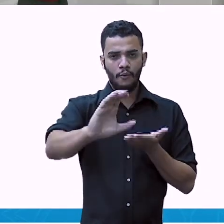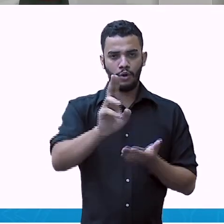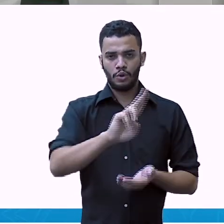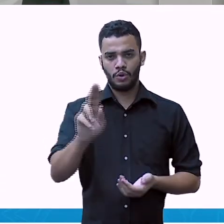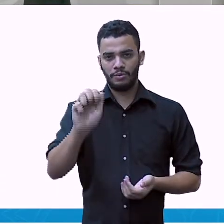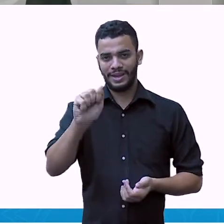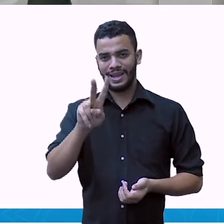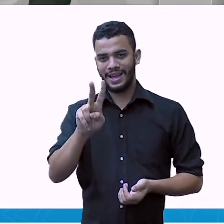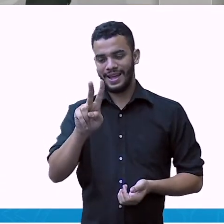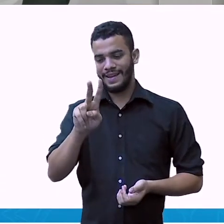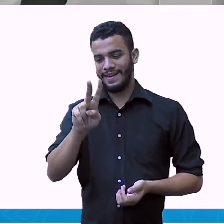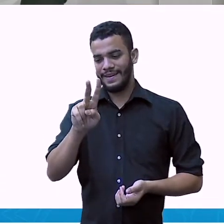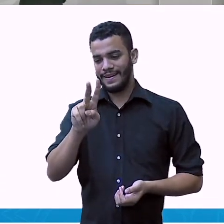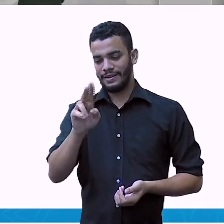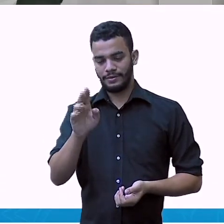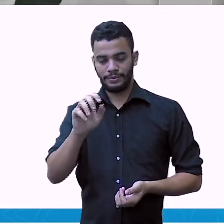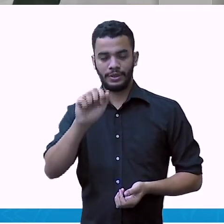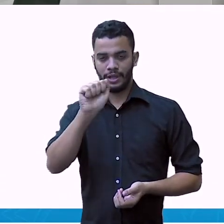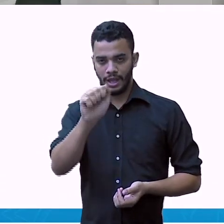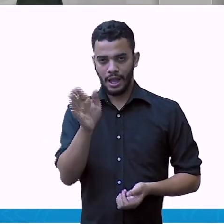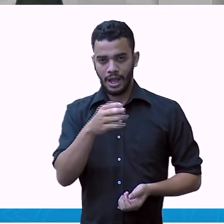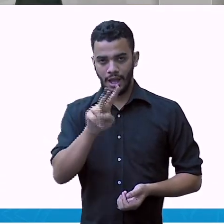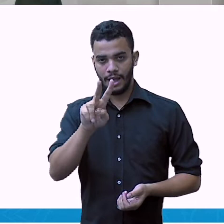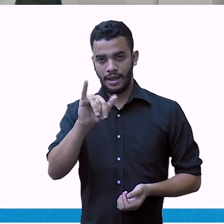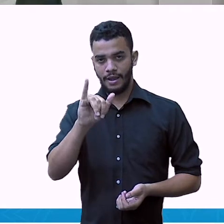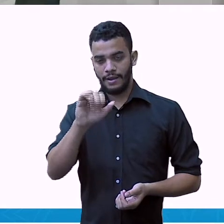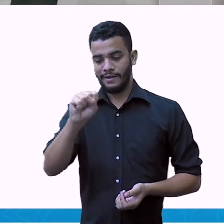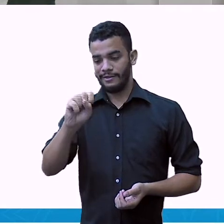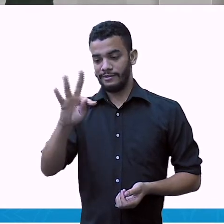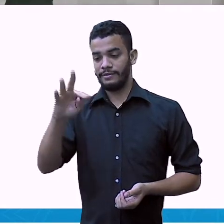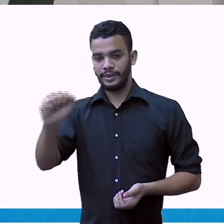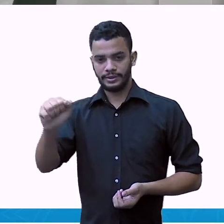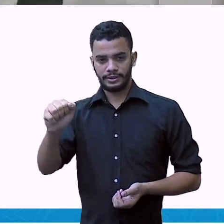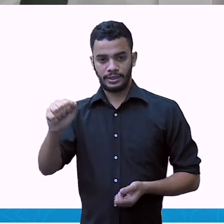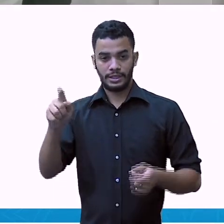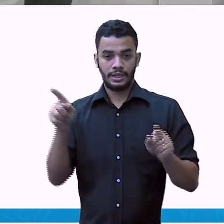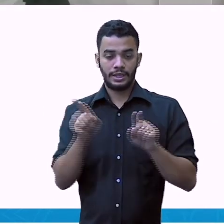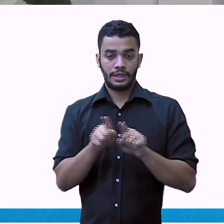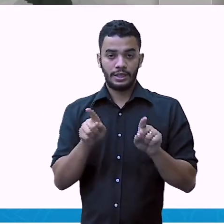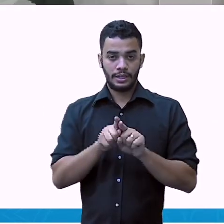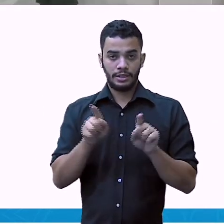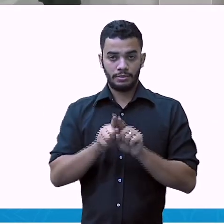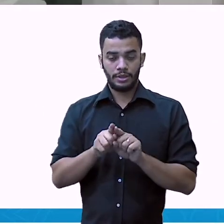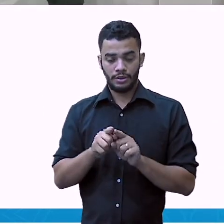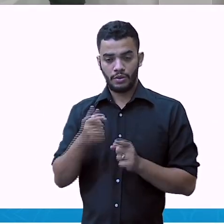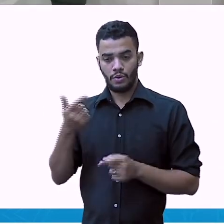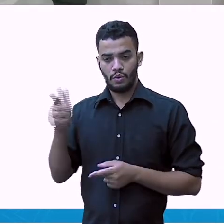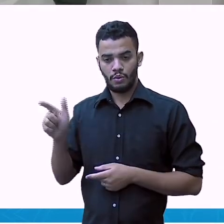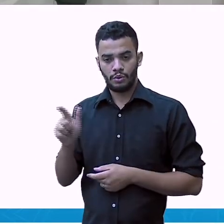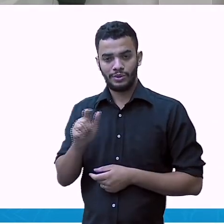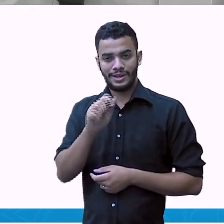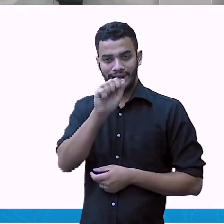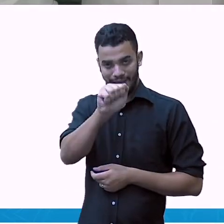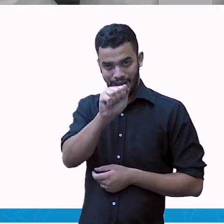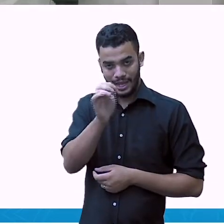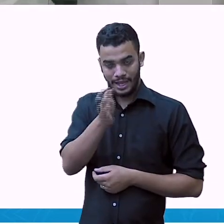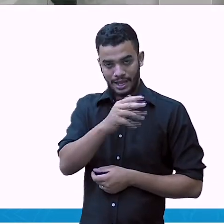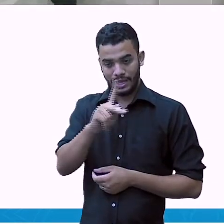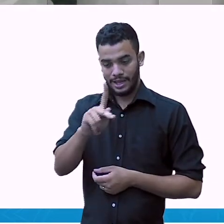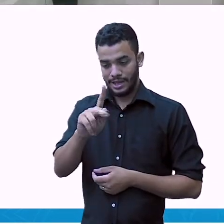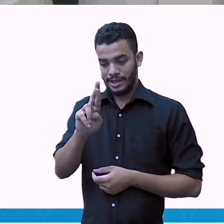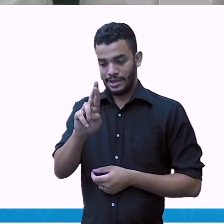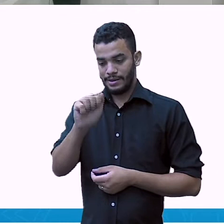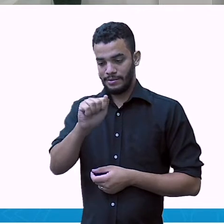à vista. Mas por que, professor, estamos falando sobre isso agora? Estamos lidando com valor em